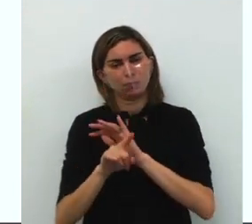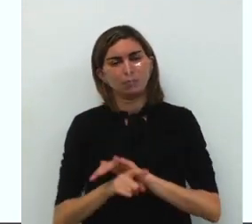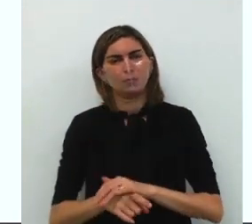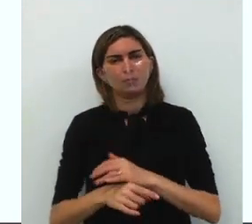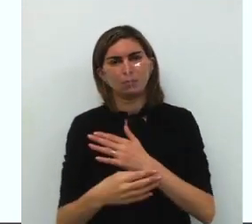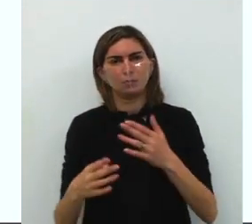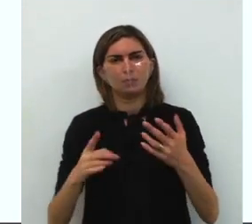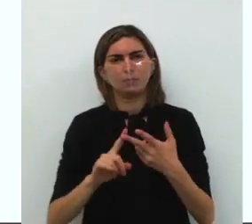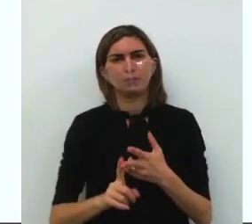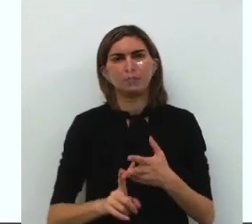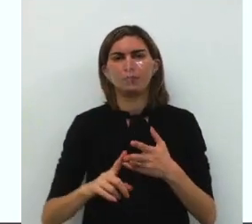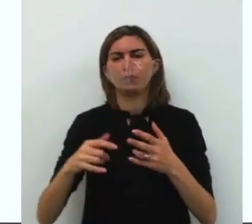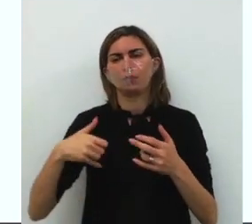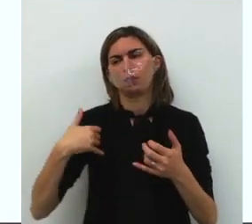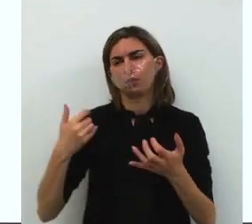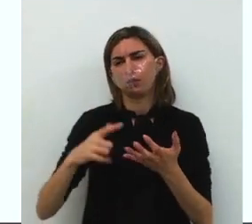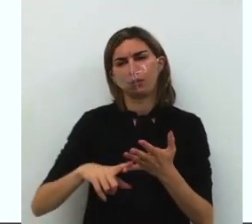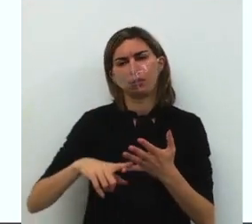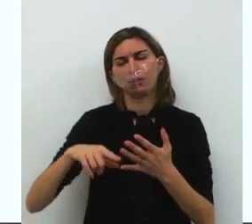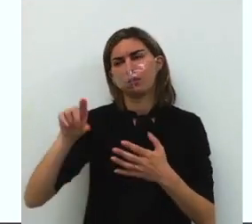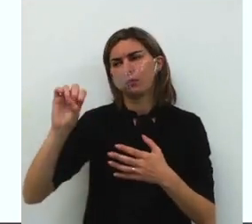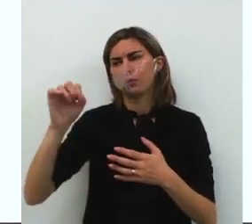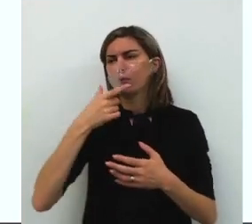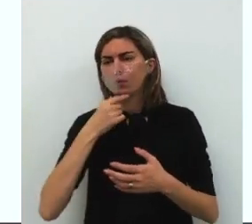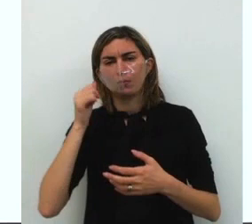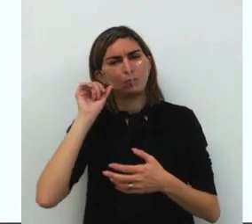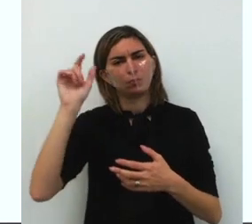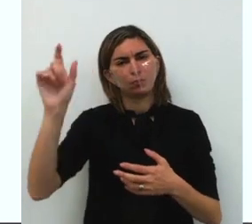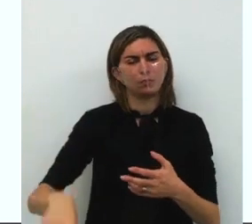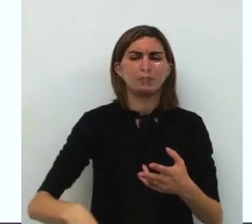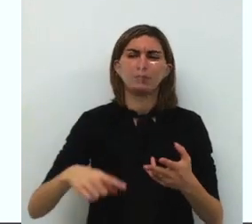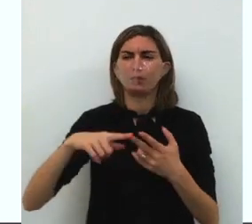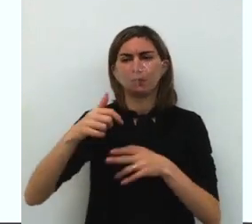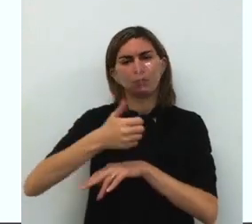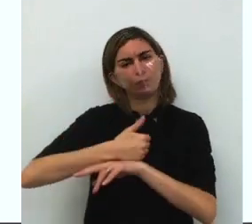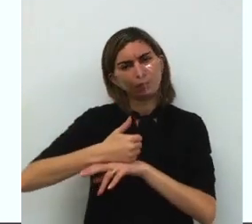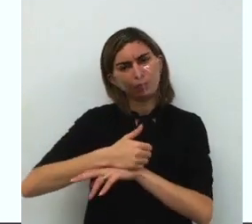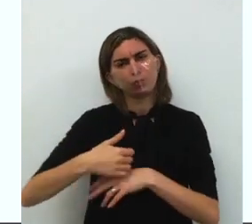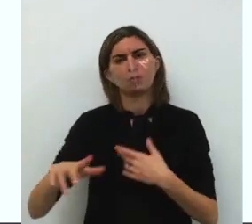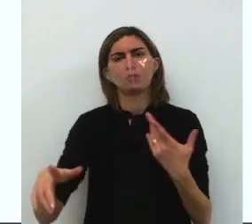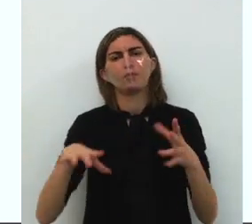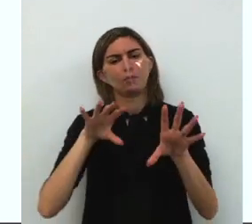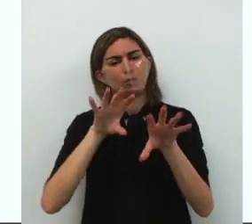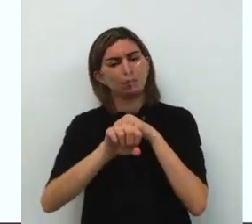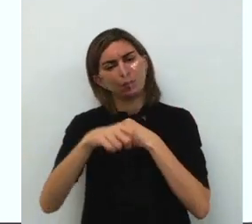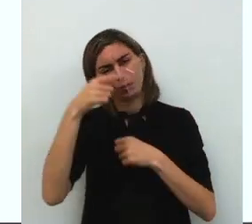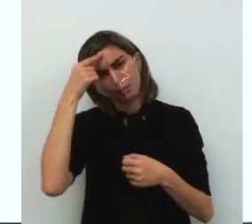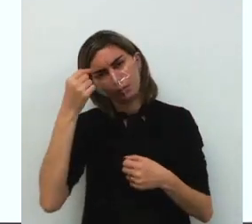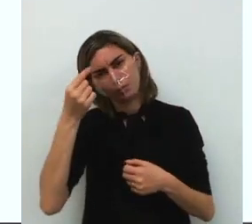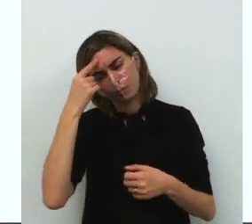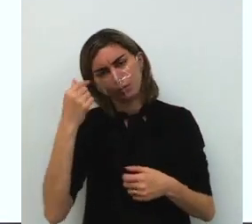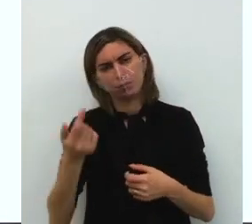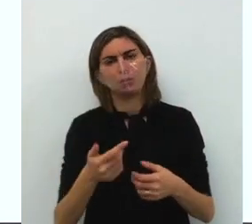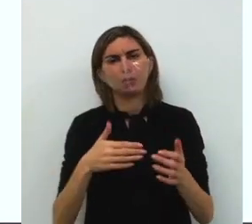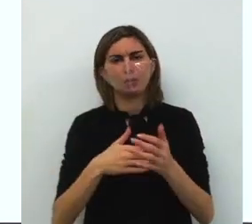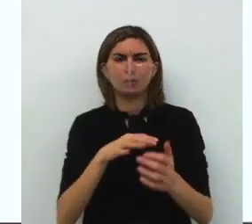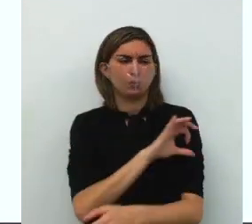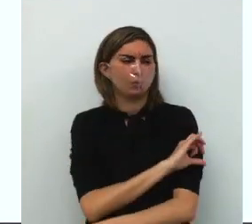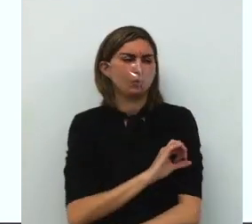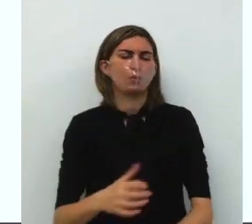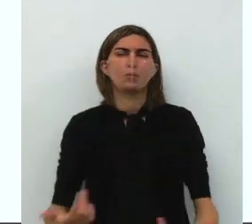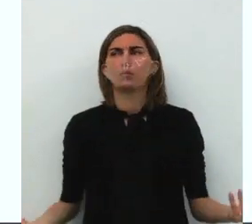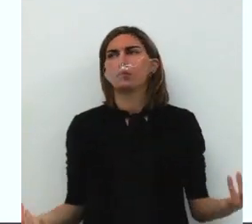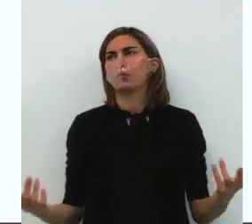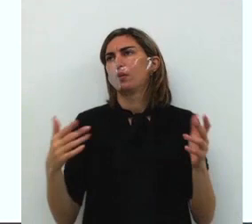perguntas. Idade, sexo, a profissão, qual é a formação, se foi o quê? Até o